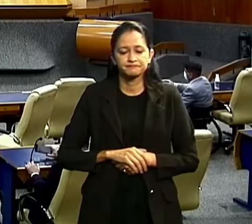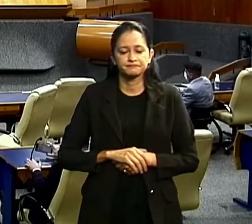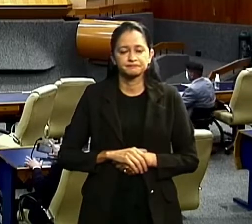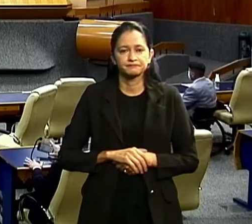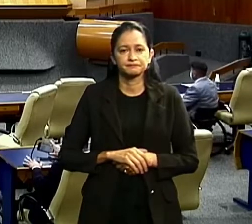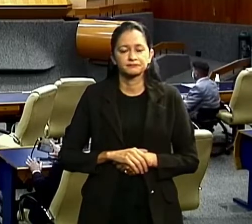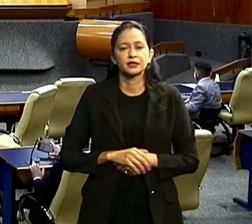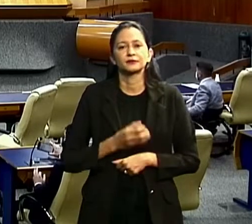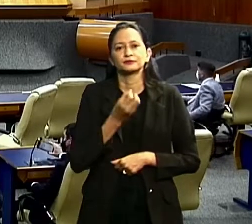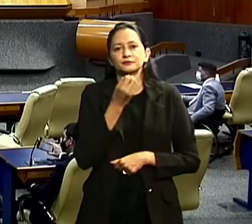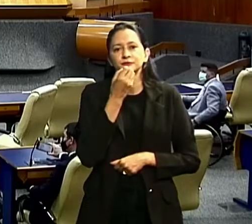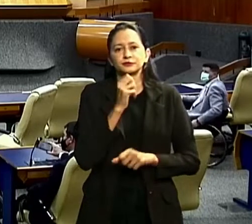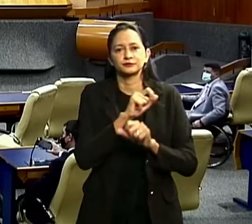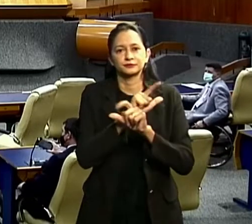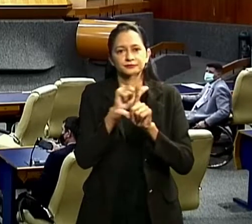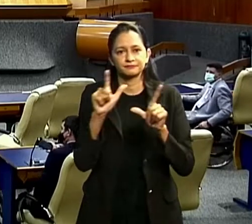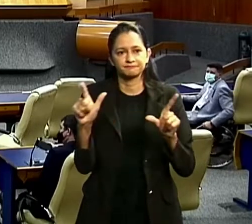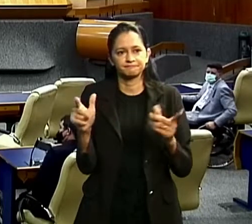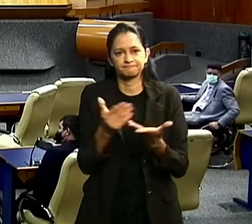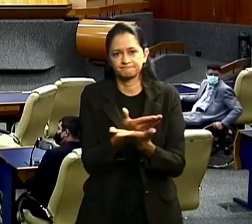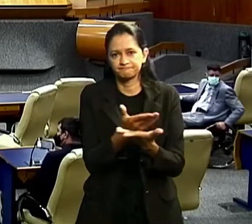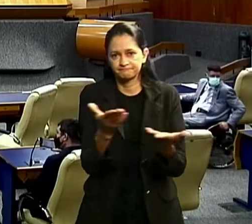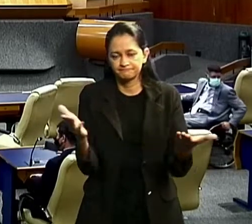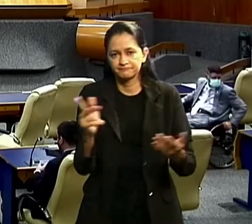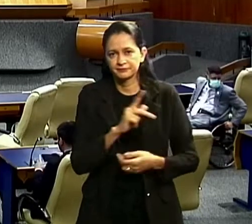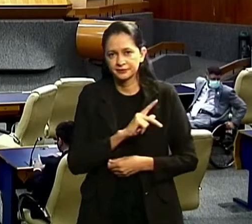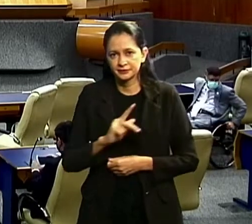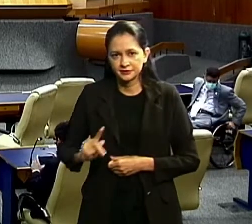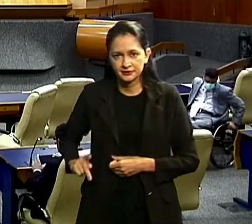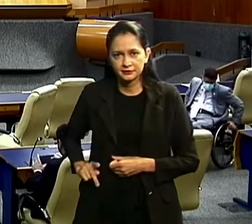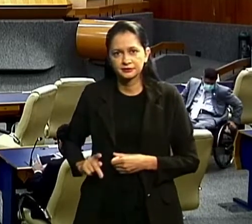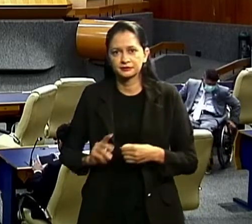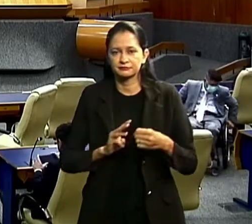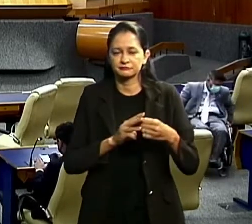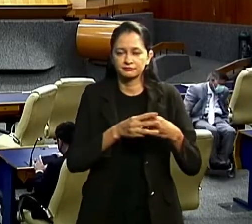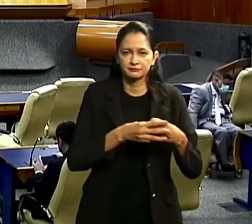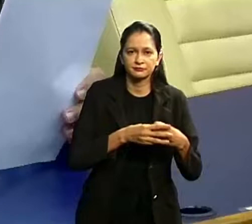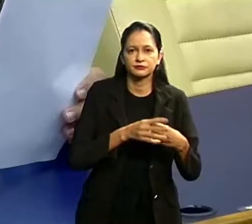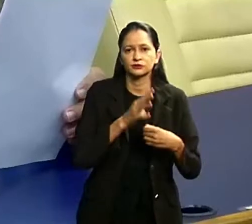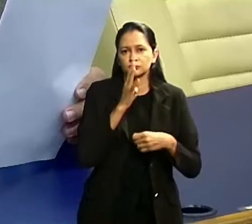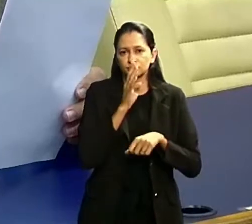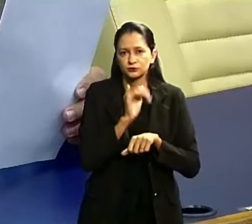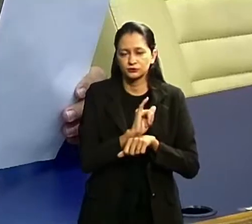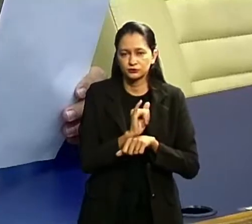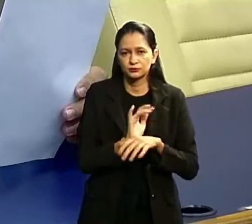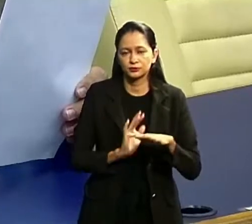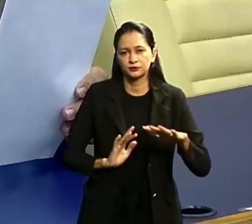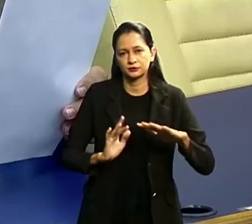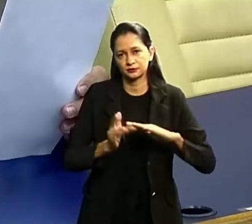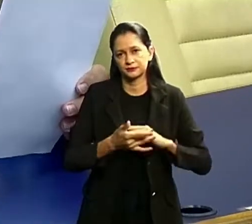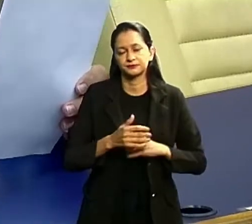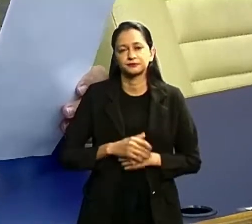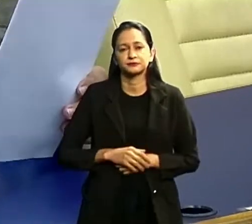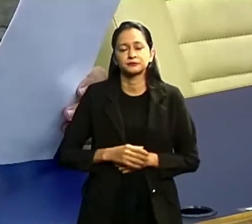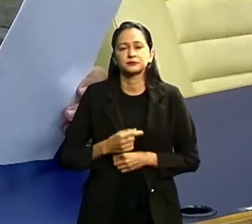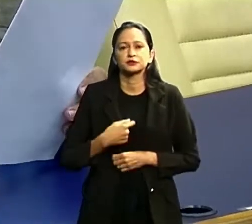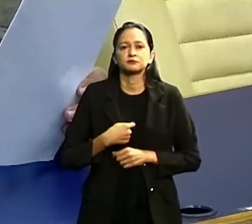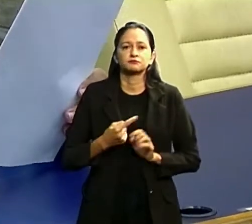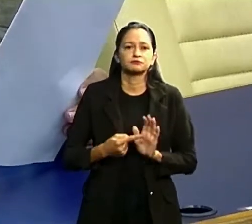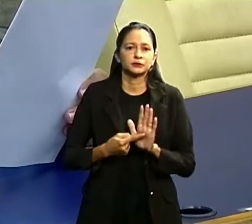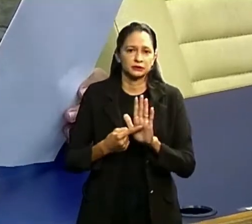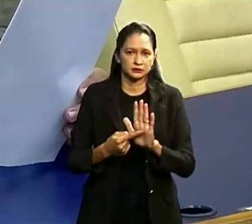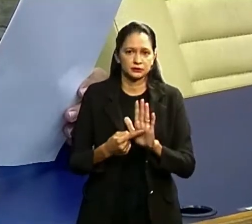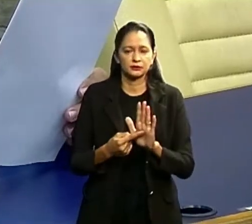bom dia novos pares, todos que nos acompanham aí pelo YouTube, redes sociais. Apresentei alguns requerimentos devidamente